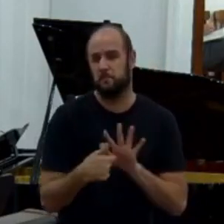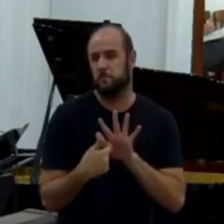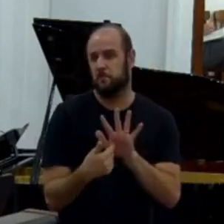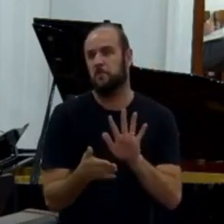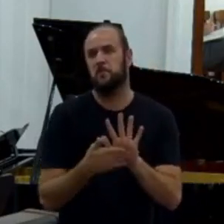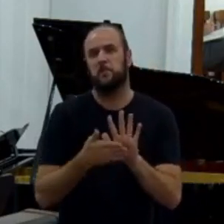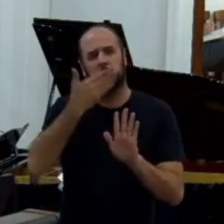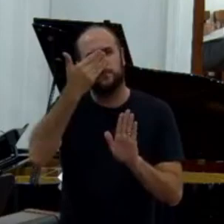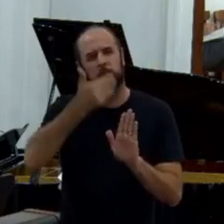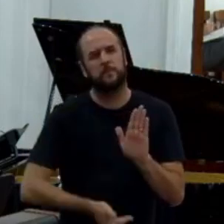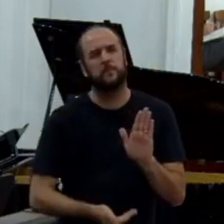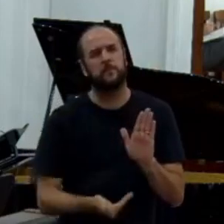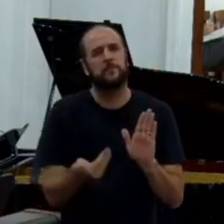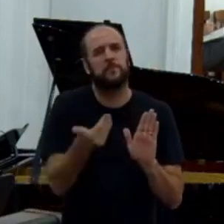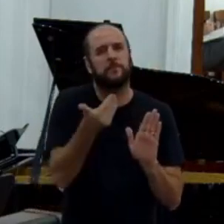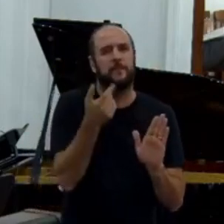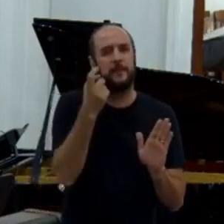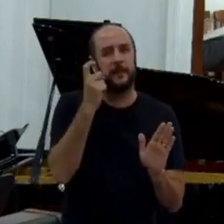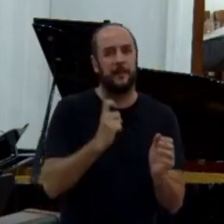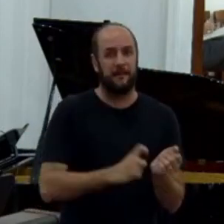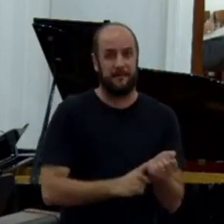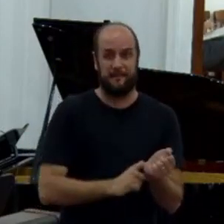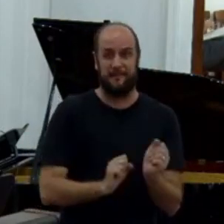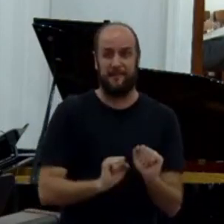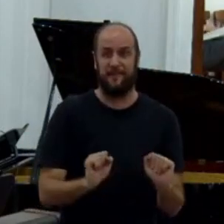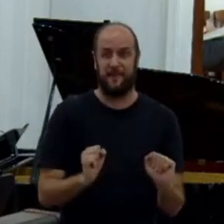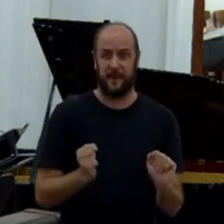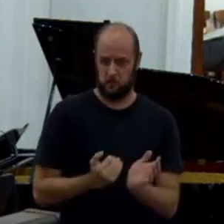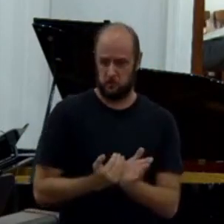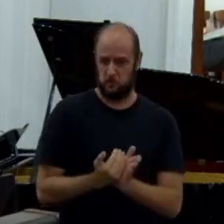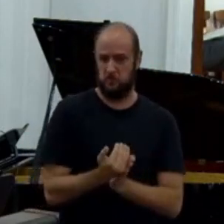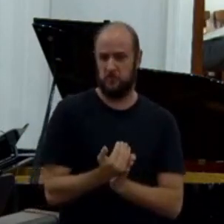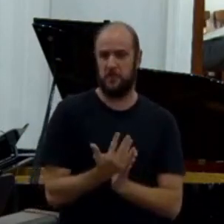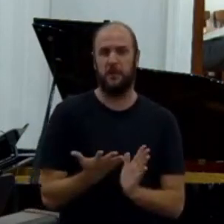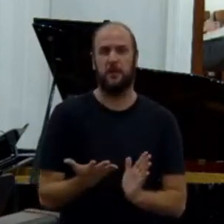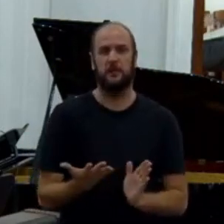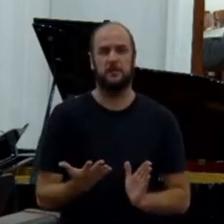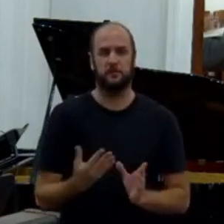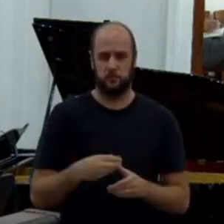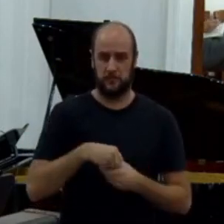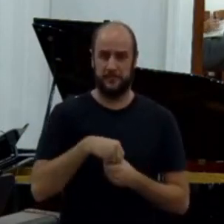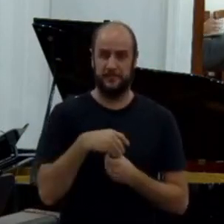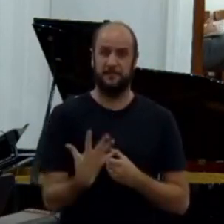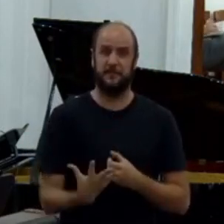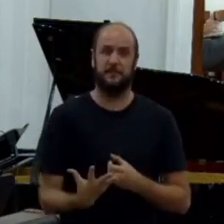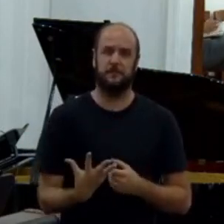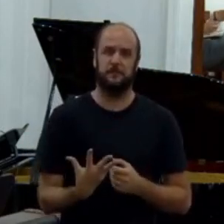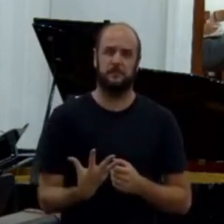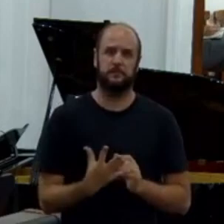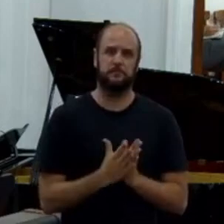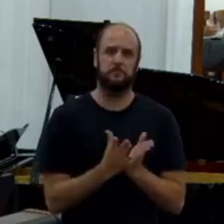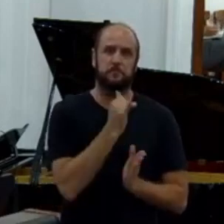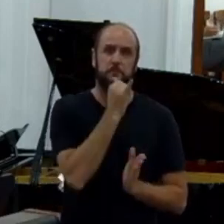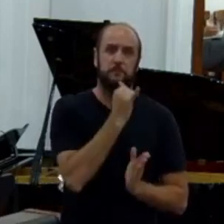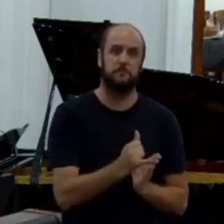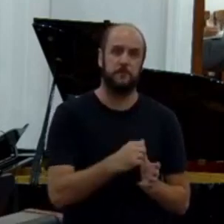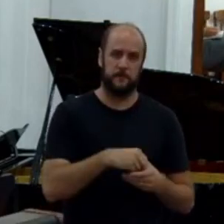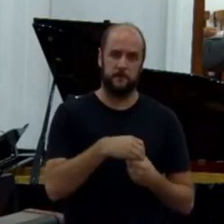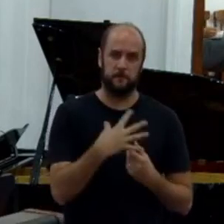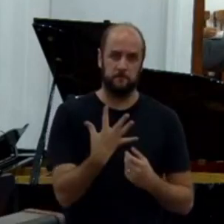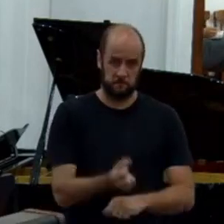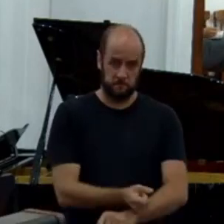a origem da ira. Somos informados pela Bíblia que a ira é uma